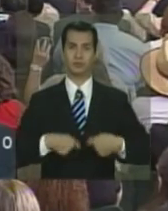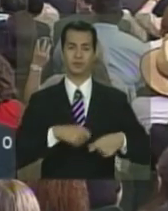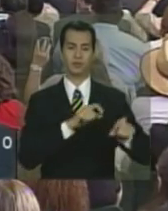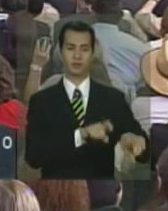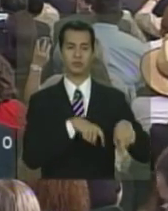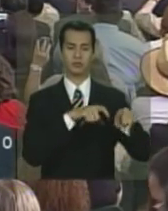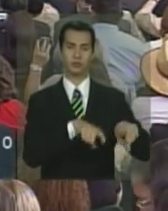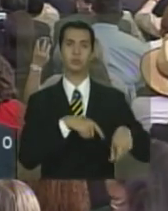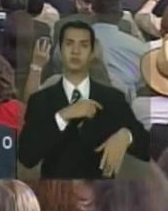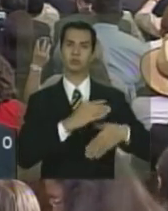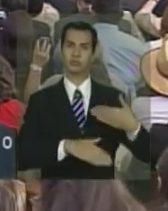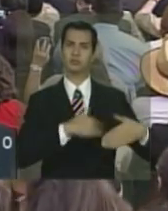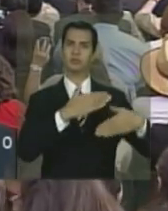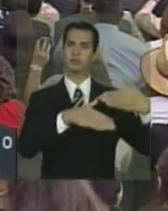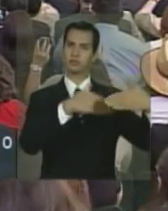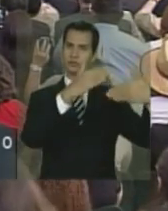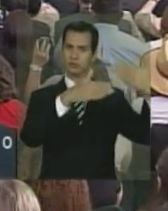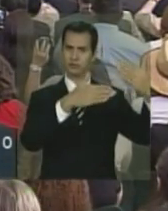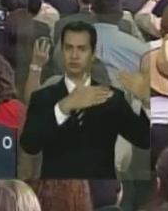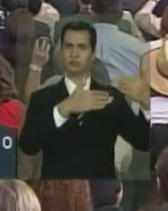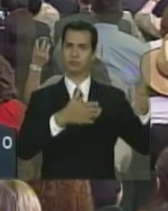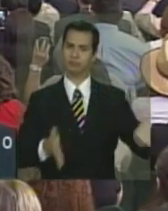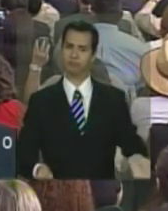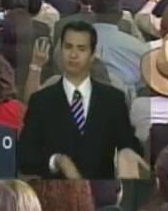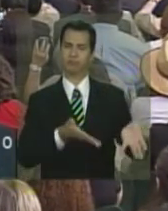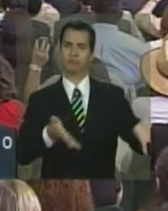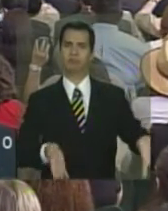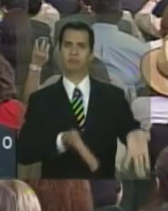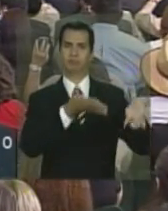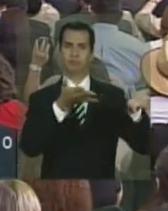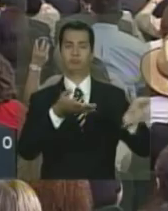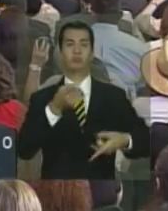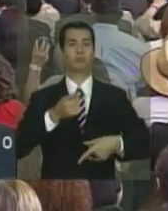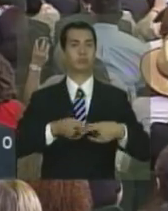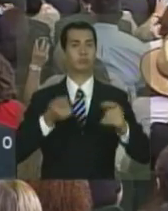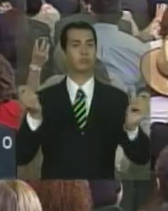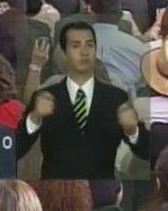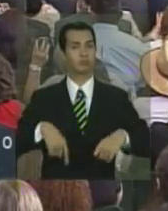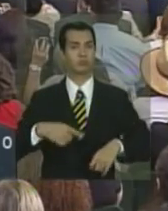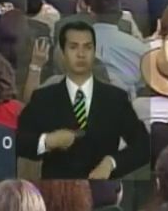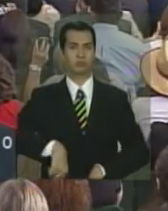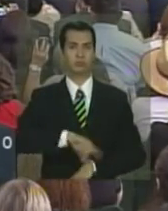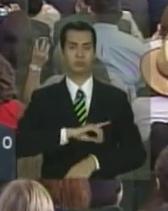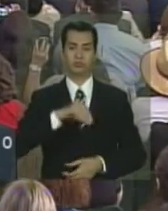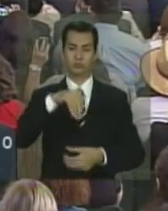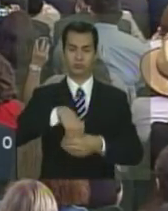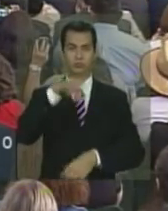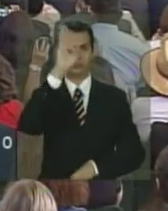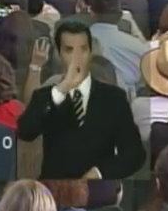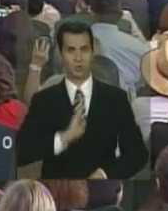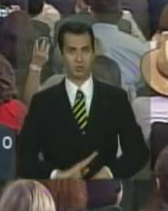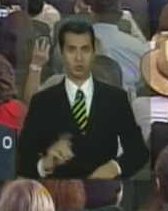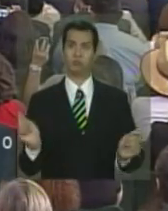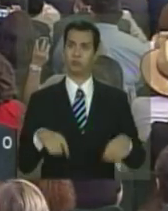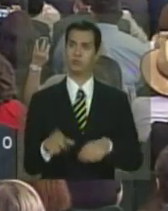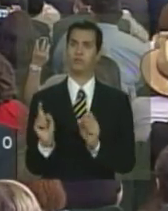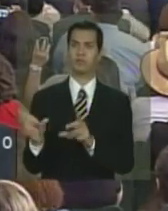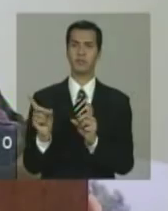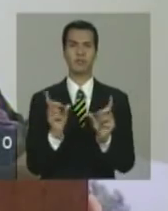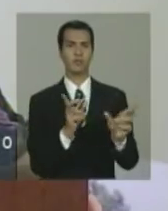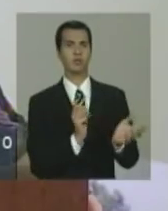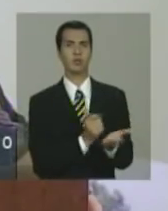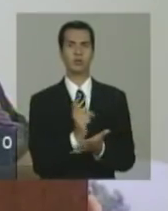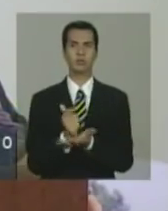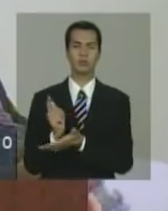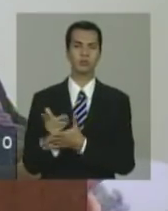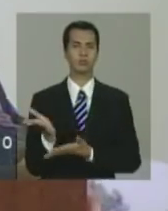agricultura, de forma a garantir que nós tenhamos cada vez mais um mercado interno